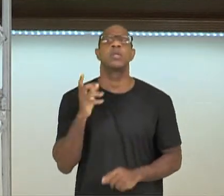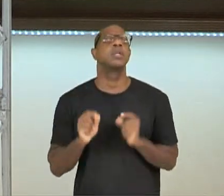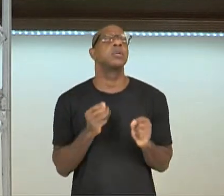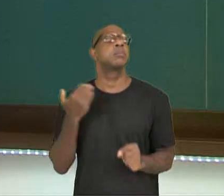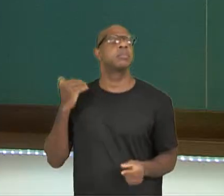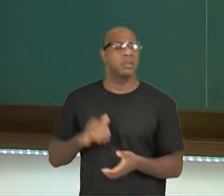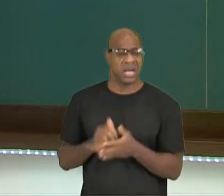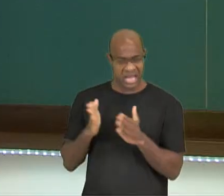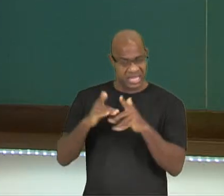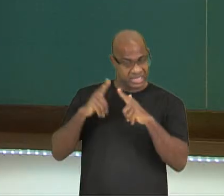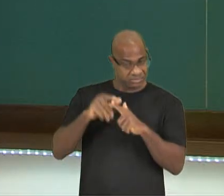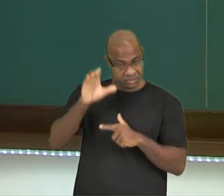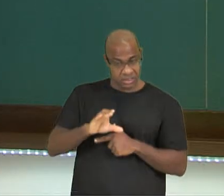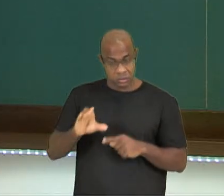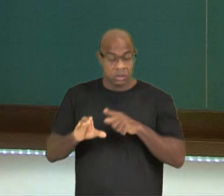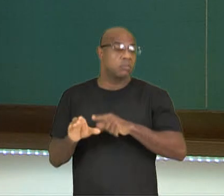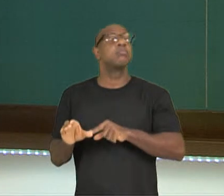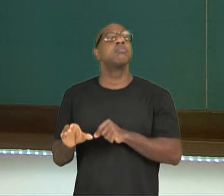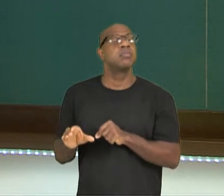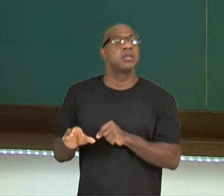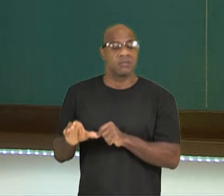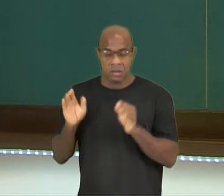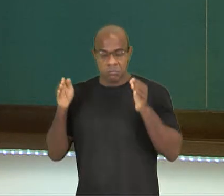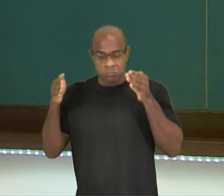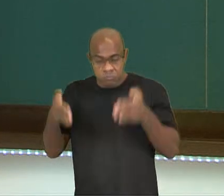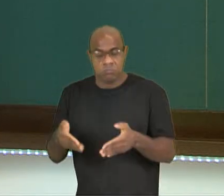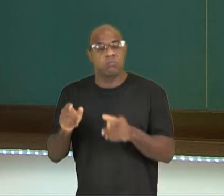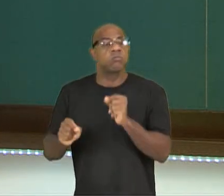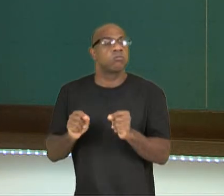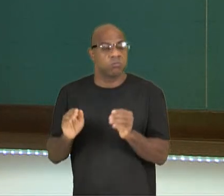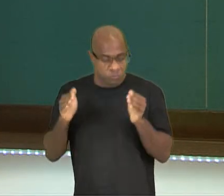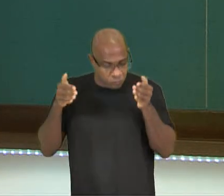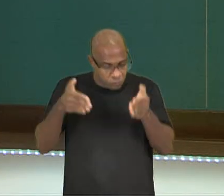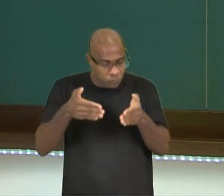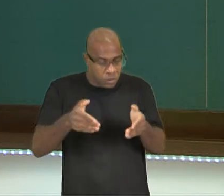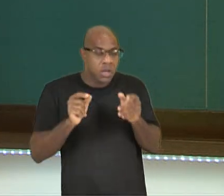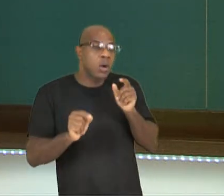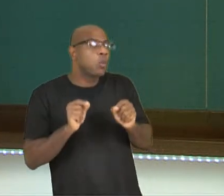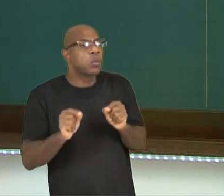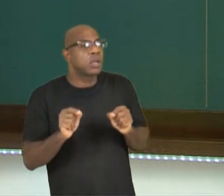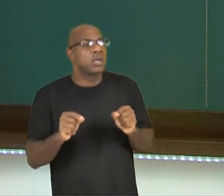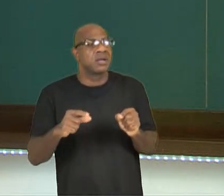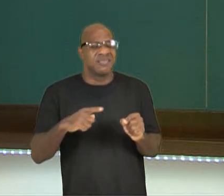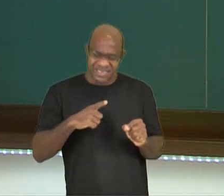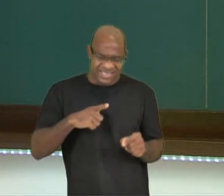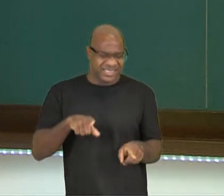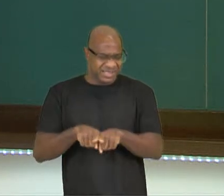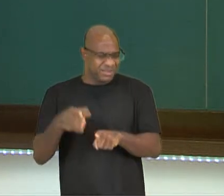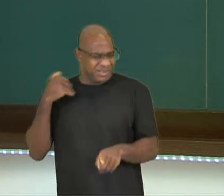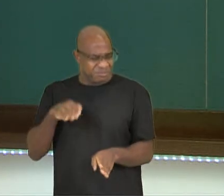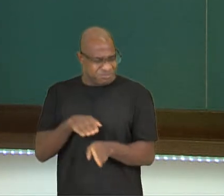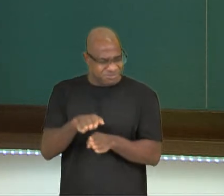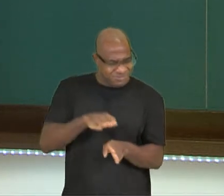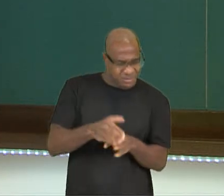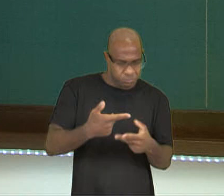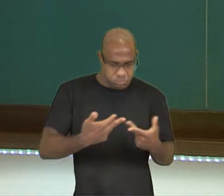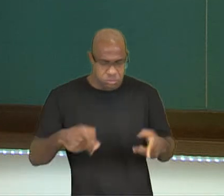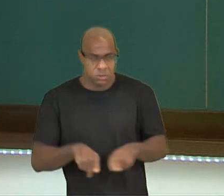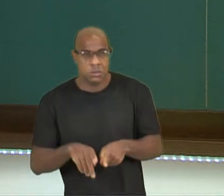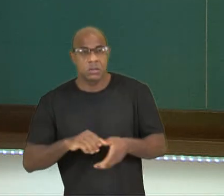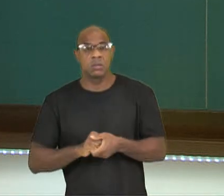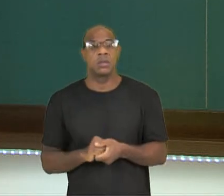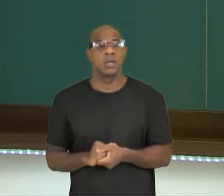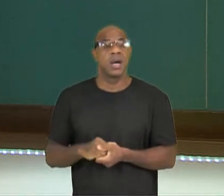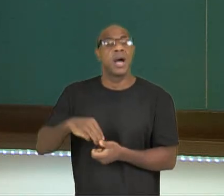o próprio Maquiavel, que vocês em algum momento vão ler ou já leram, O Príncipe de Maquiavel, ele